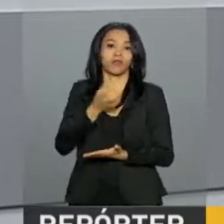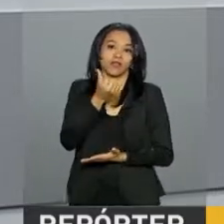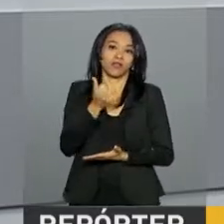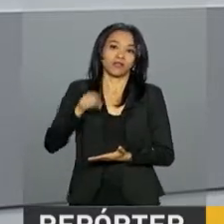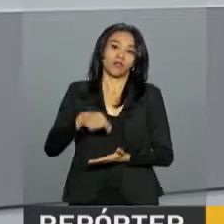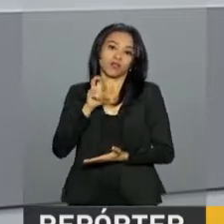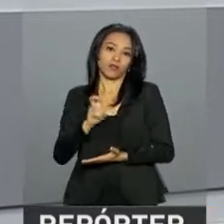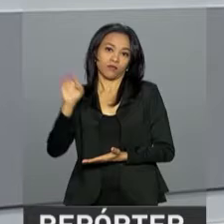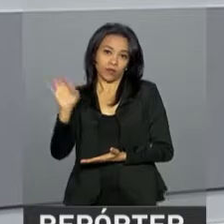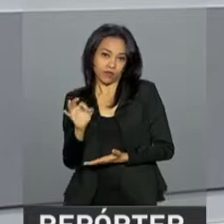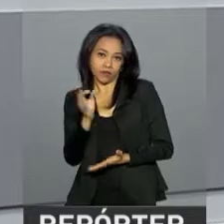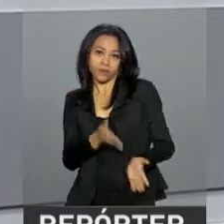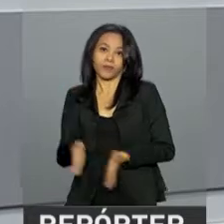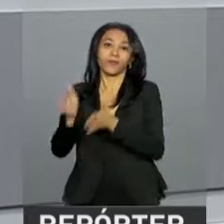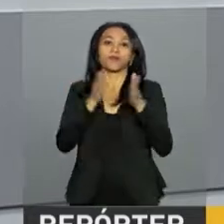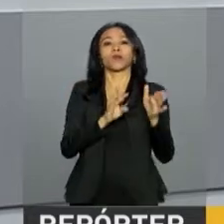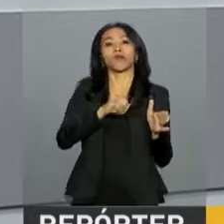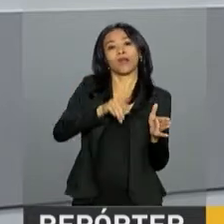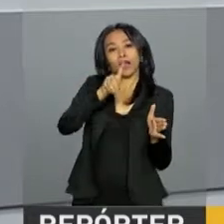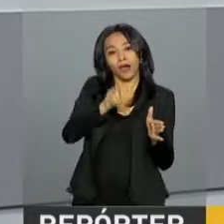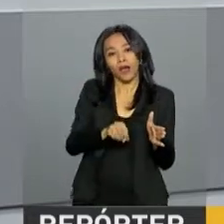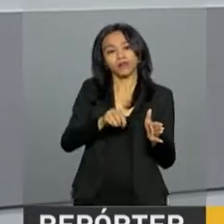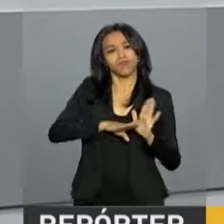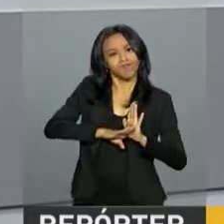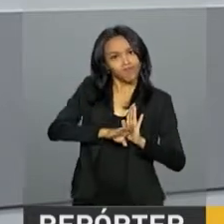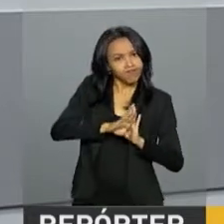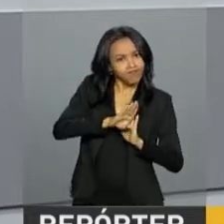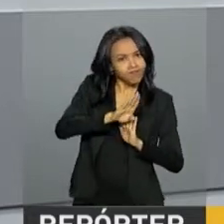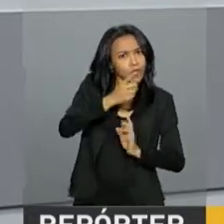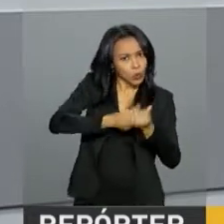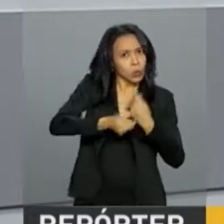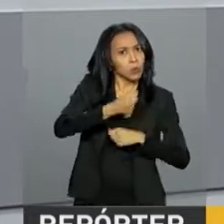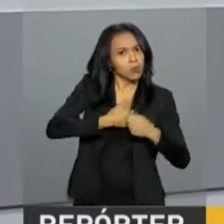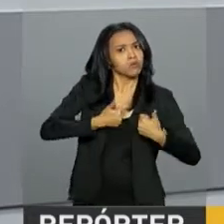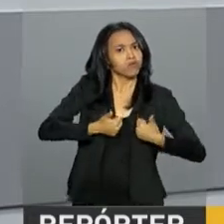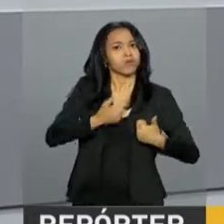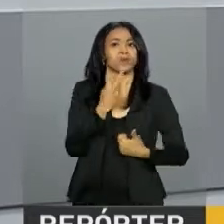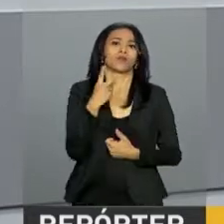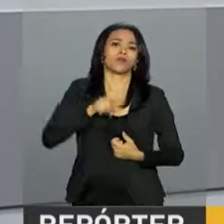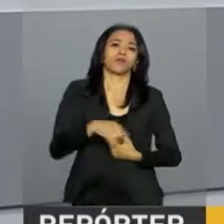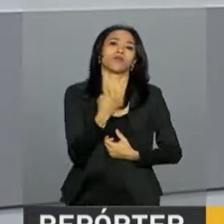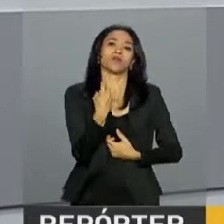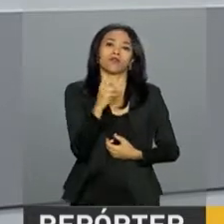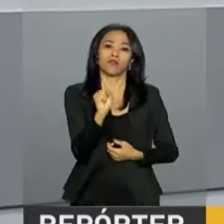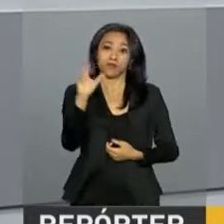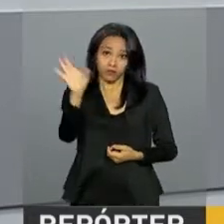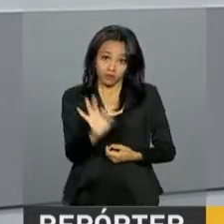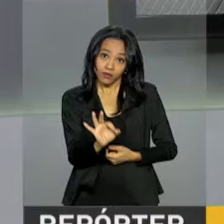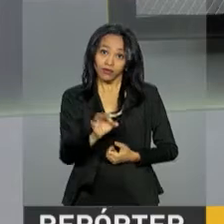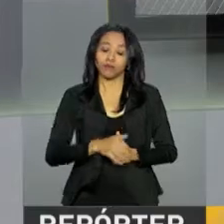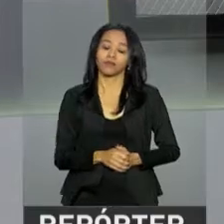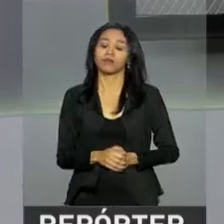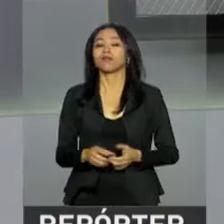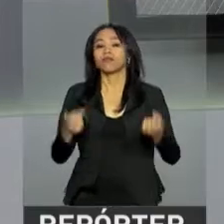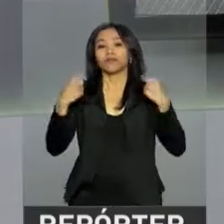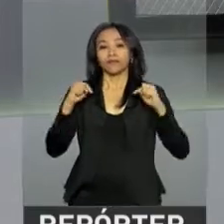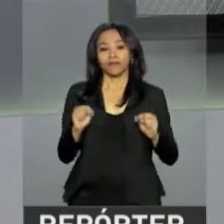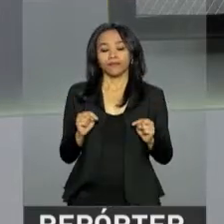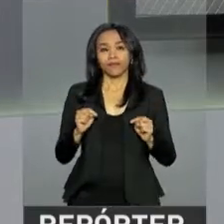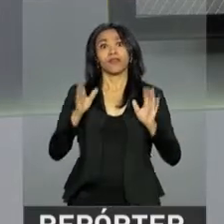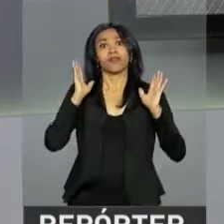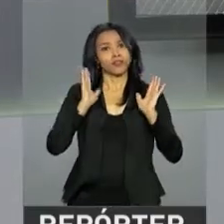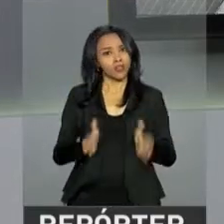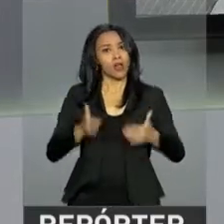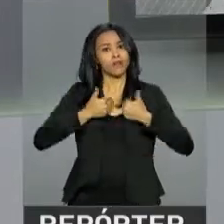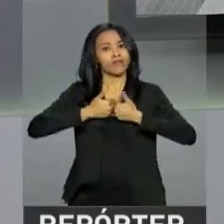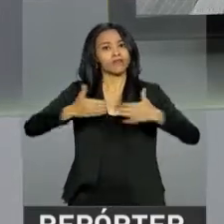mercado revisou também a expectativa de crescimento da economia que passou para 2,18 por cento já estão